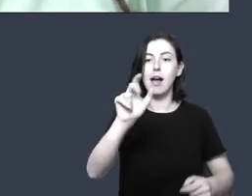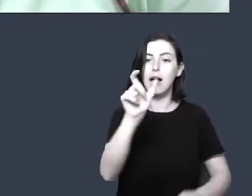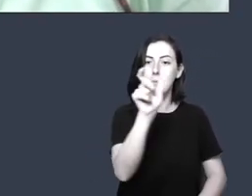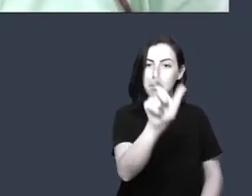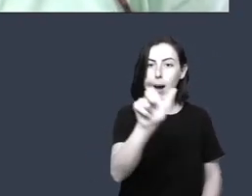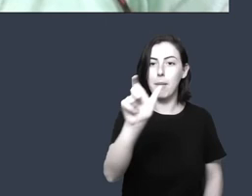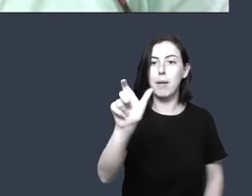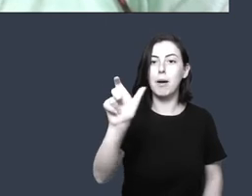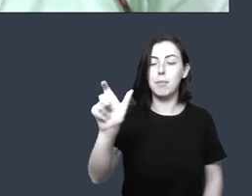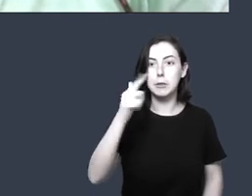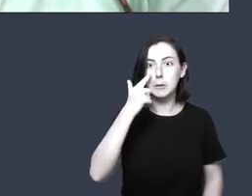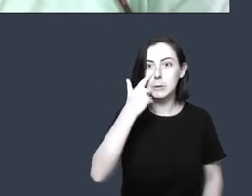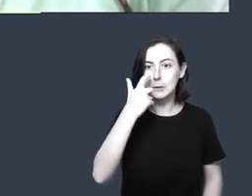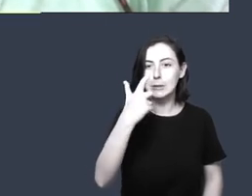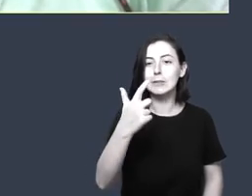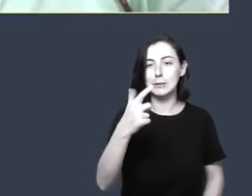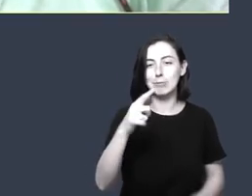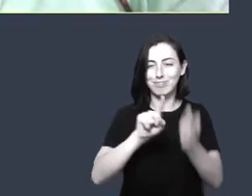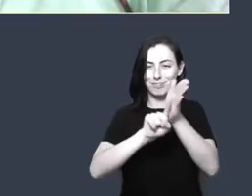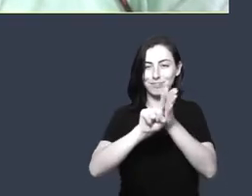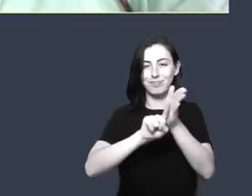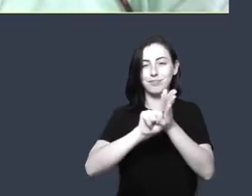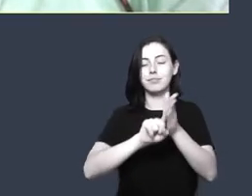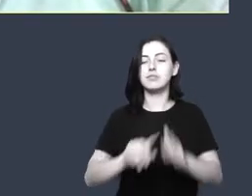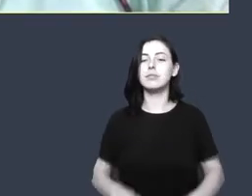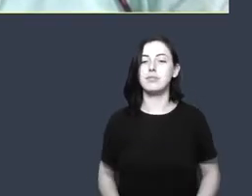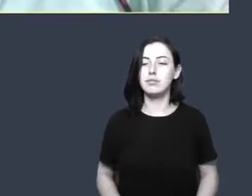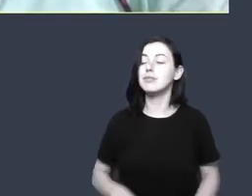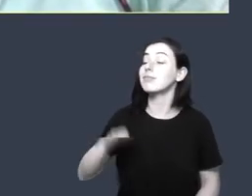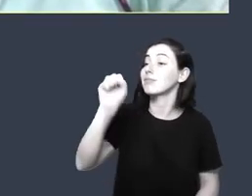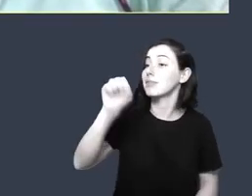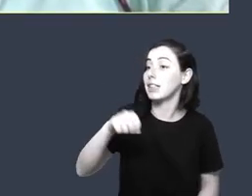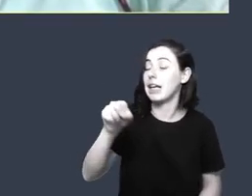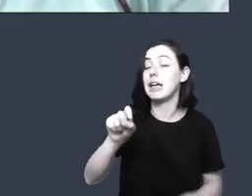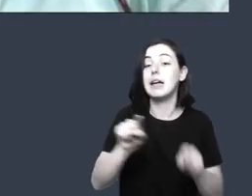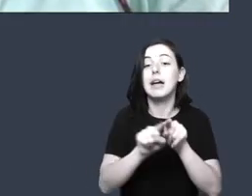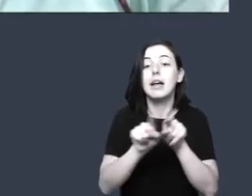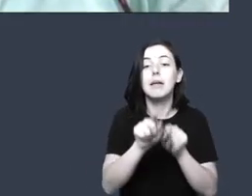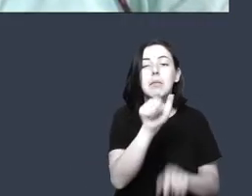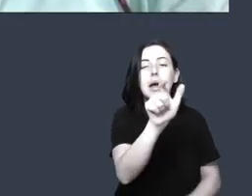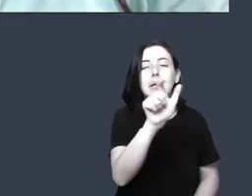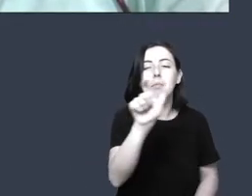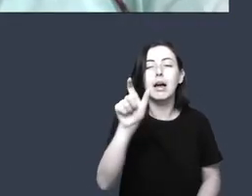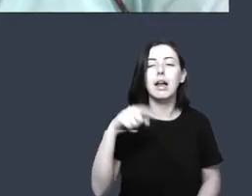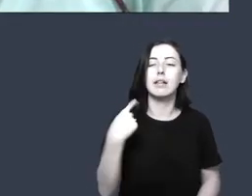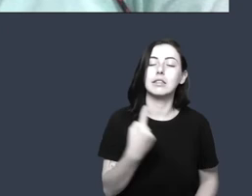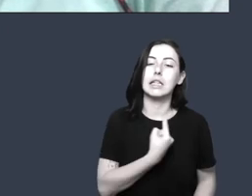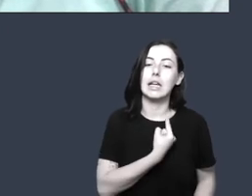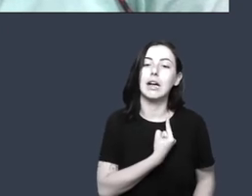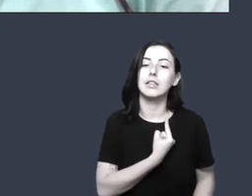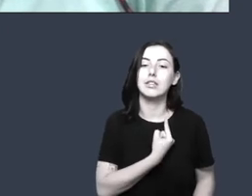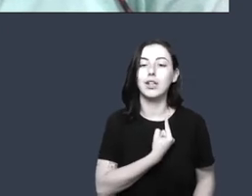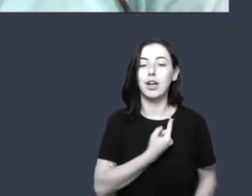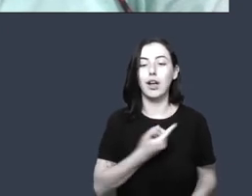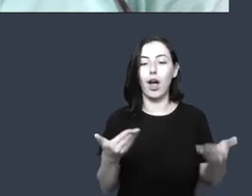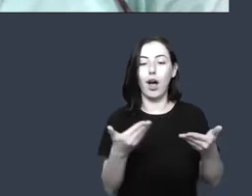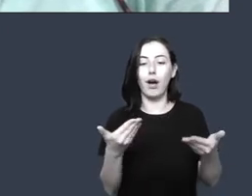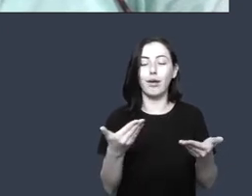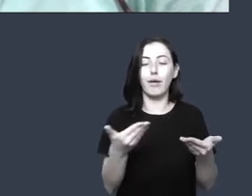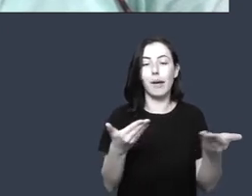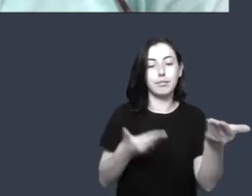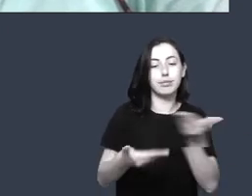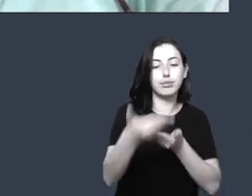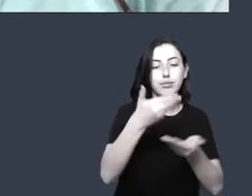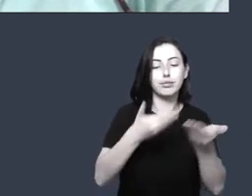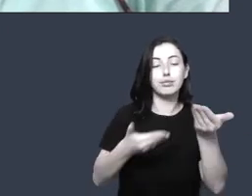semana por uma hora, e aí são palavras que tanto a gente coloca para ser discutida, quanto